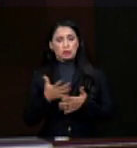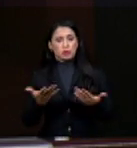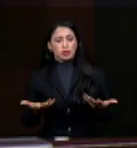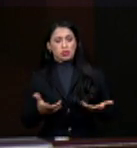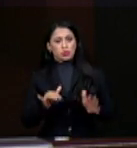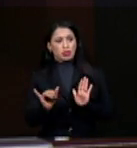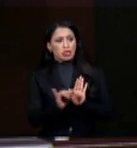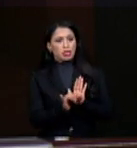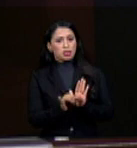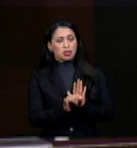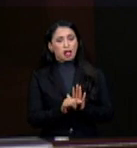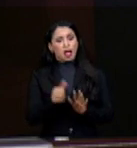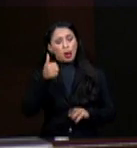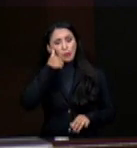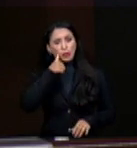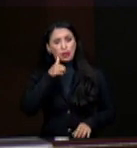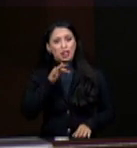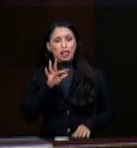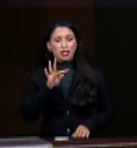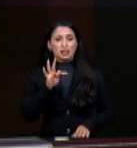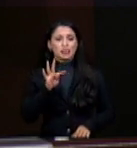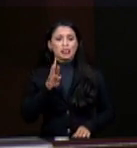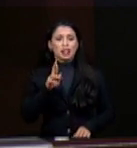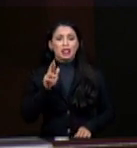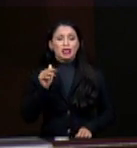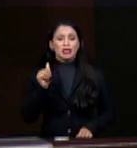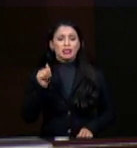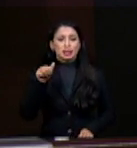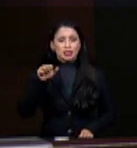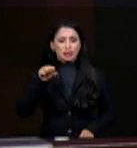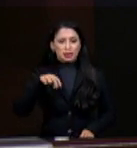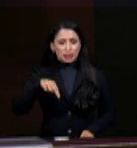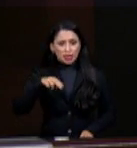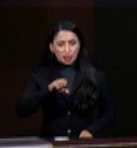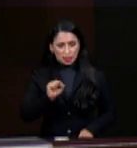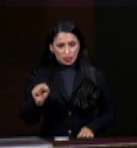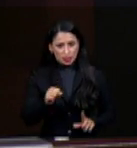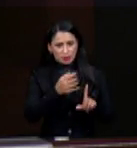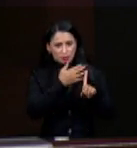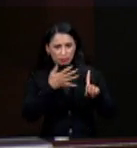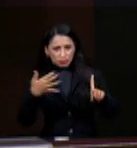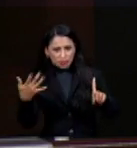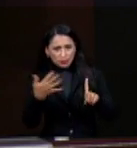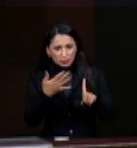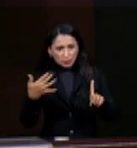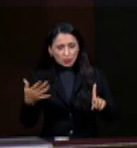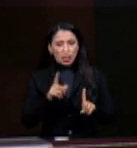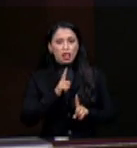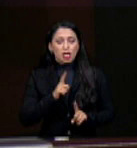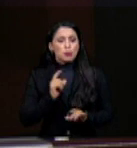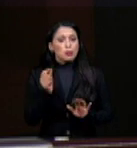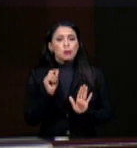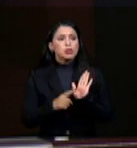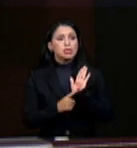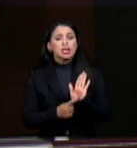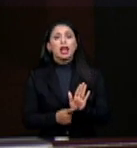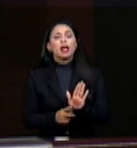as mulheres trans continuam a resistir à opressão simplesmente por serem exatamente quem